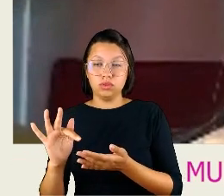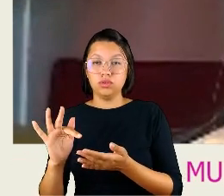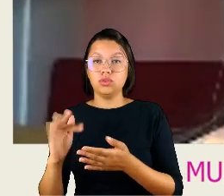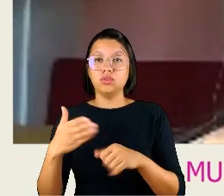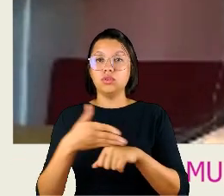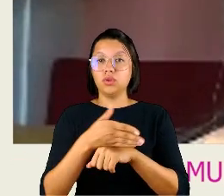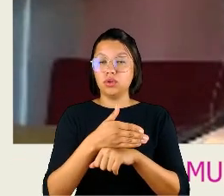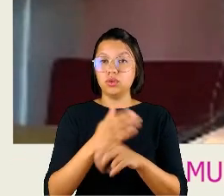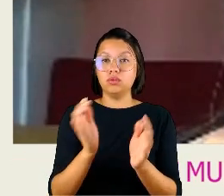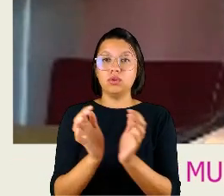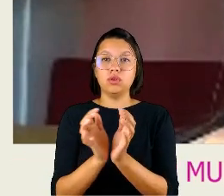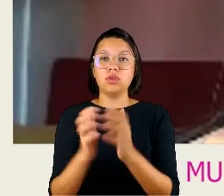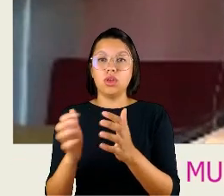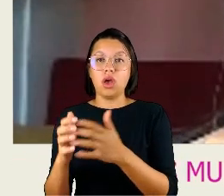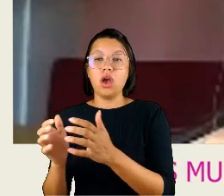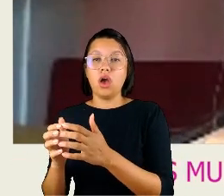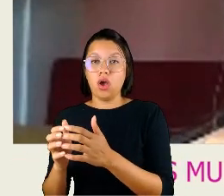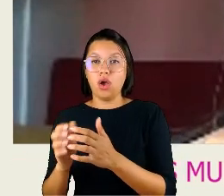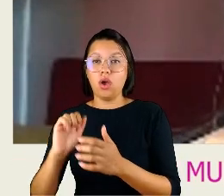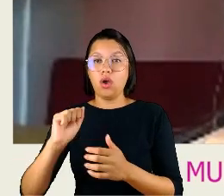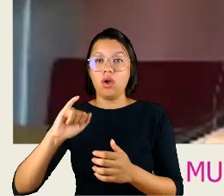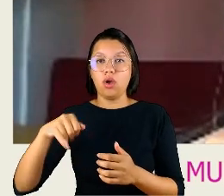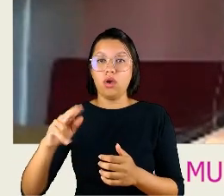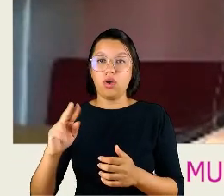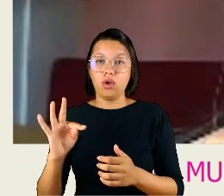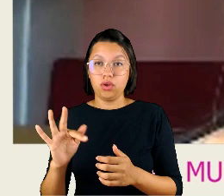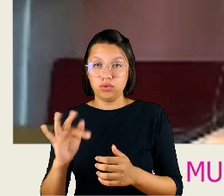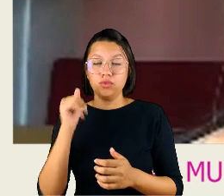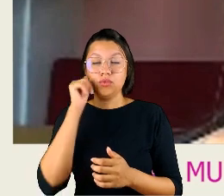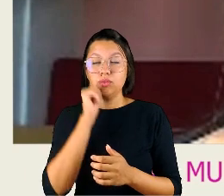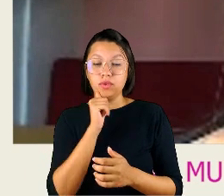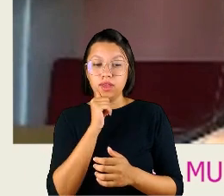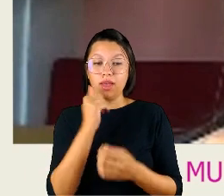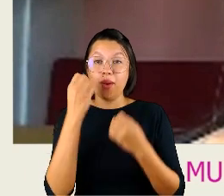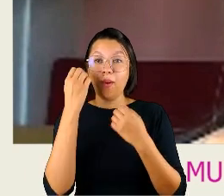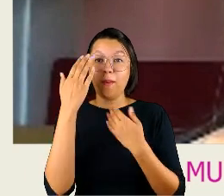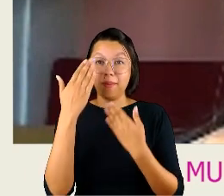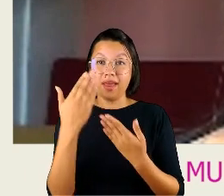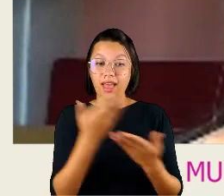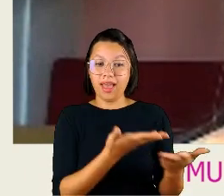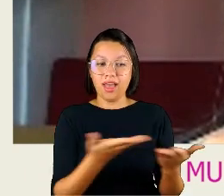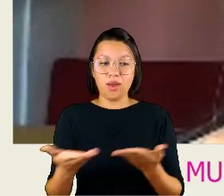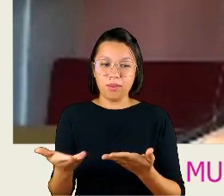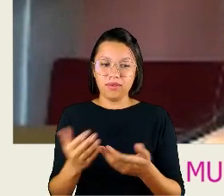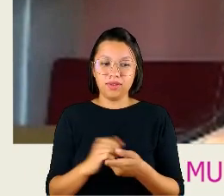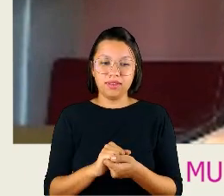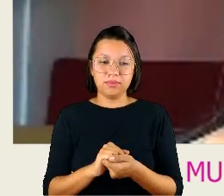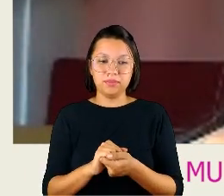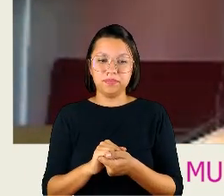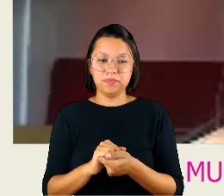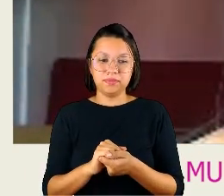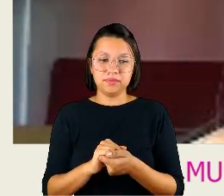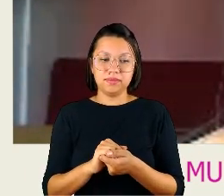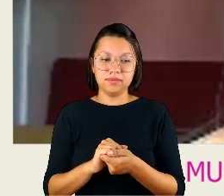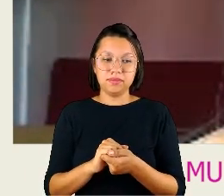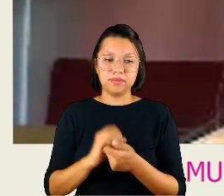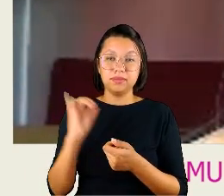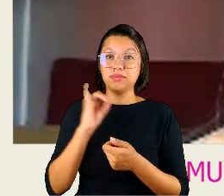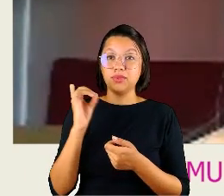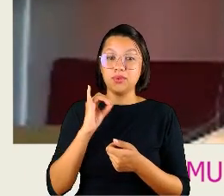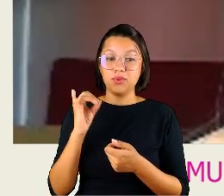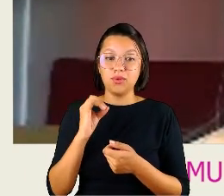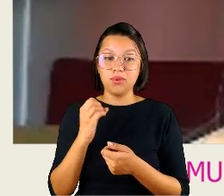da comissão AJUF Mulheres. Muito obrigada, seja bem-vinda, doutora Clara Mota. Oi,